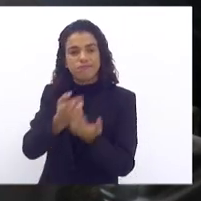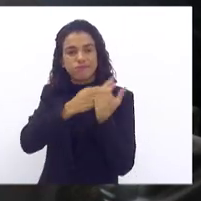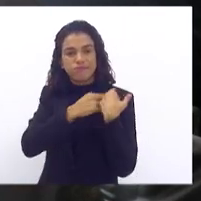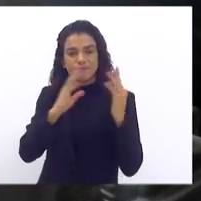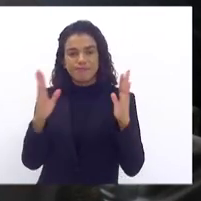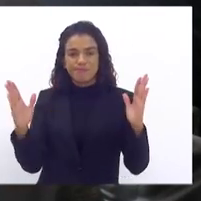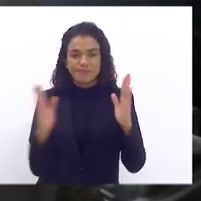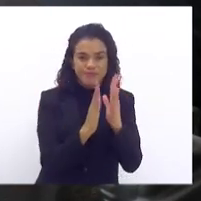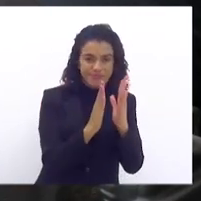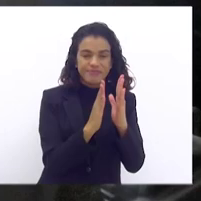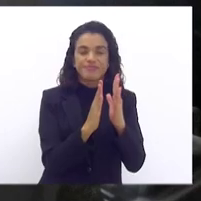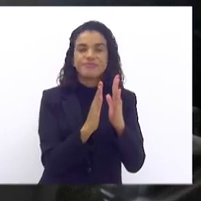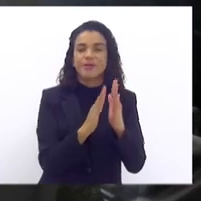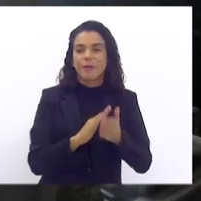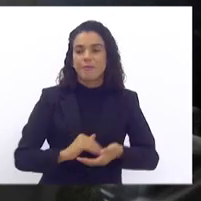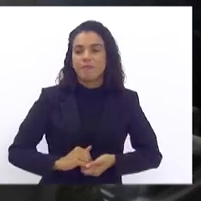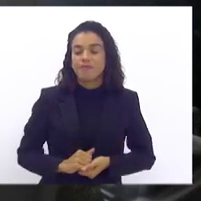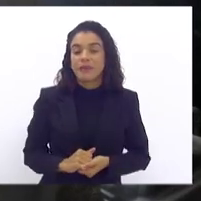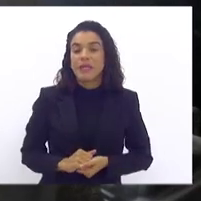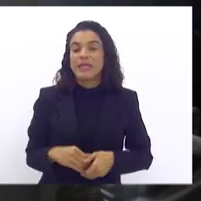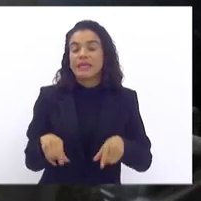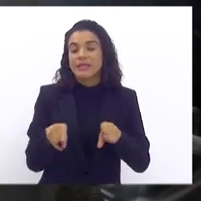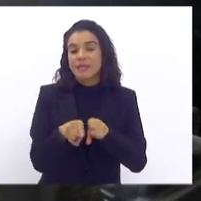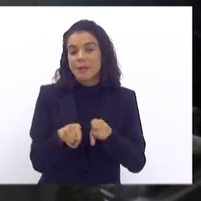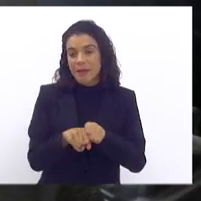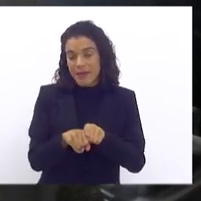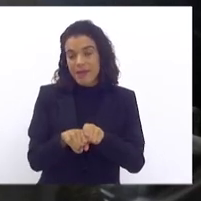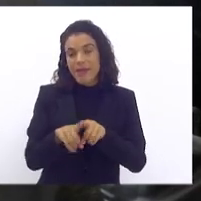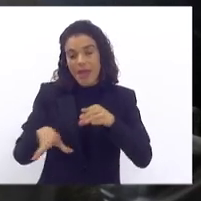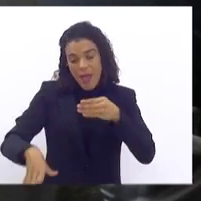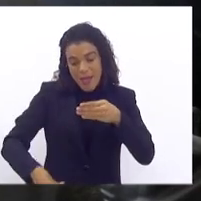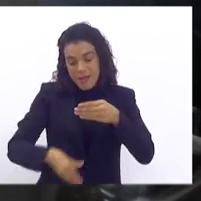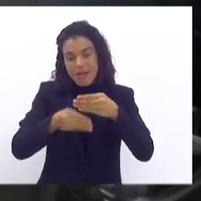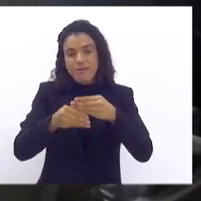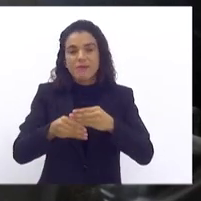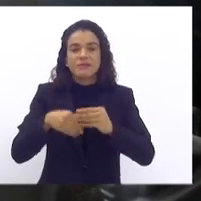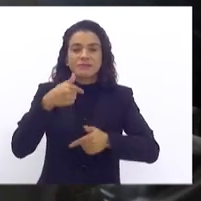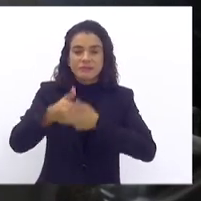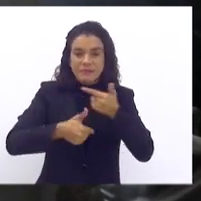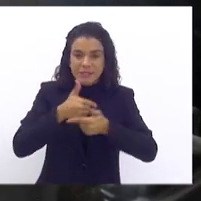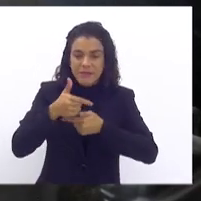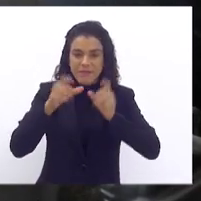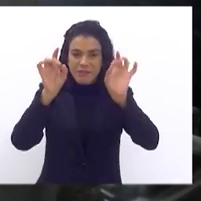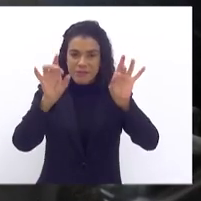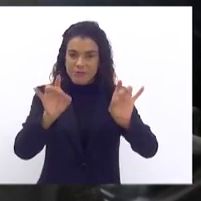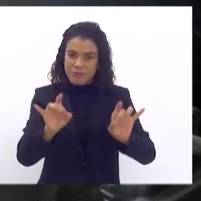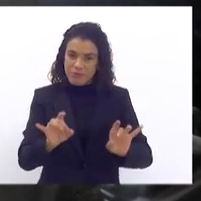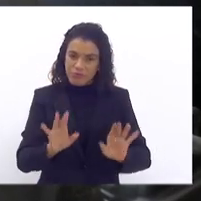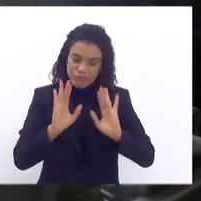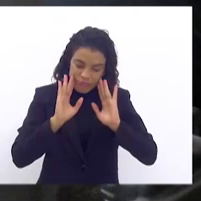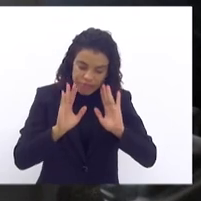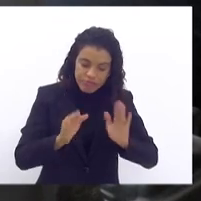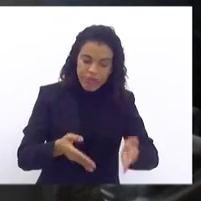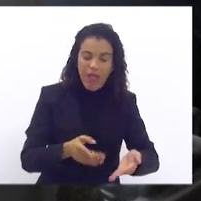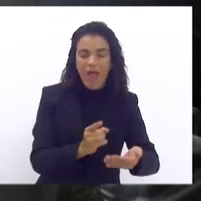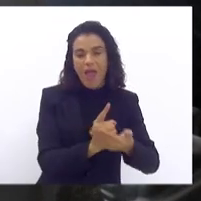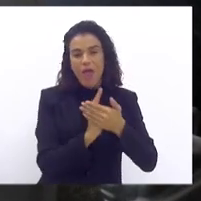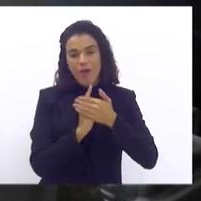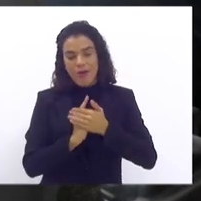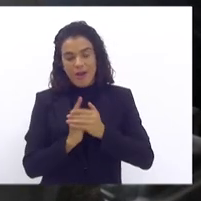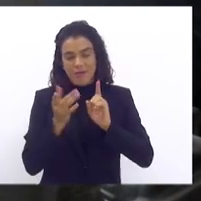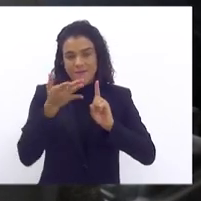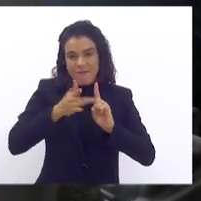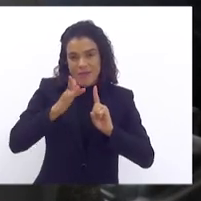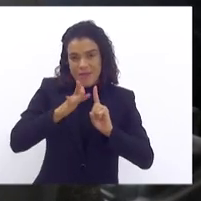tempo razoável do processo. Como eu já disse, implantação de serviços especializados para acolhimento a vítimas